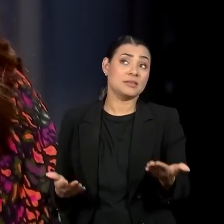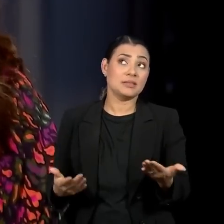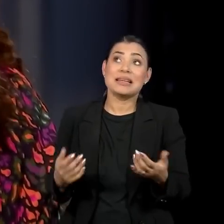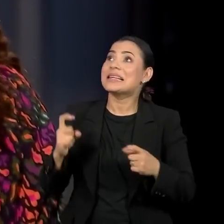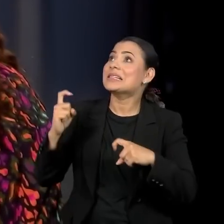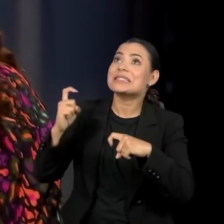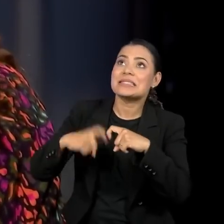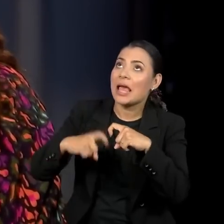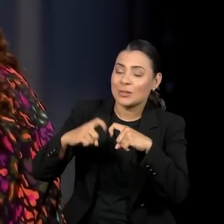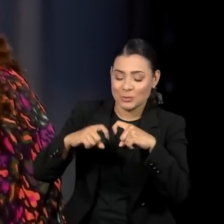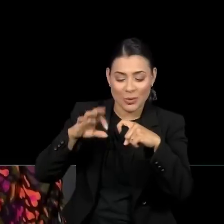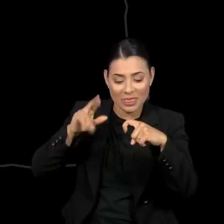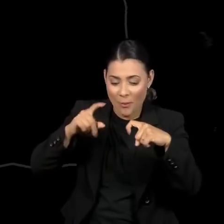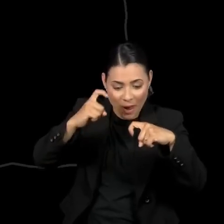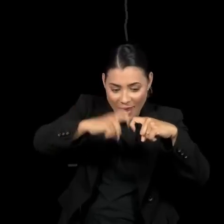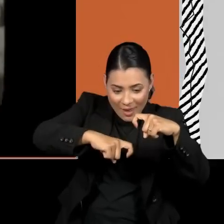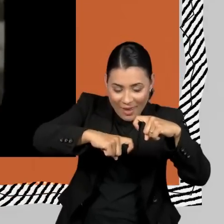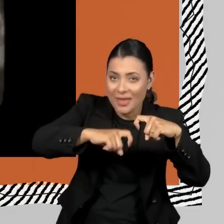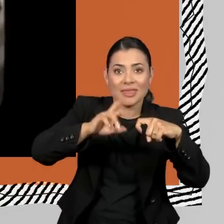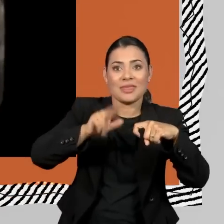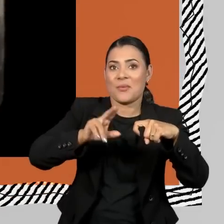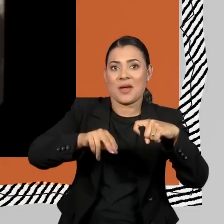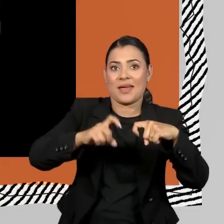é sobre o sexo.